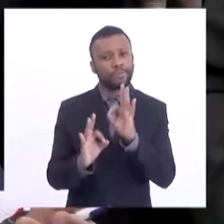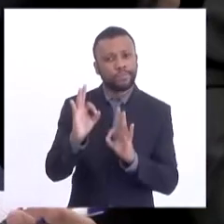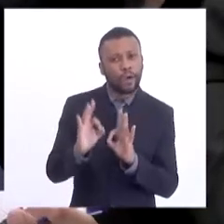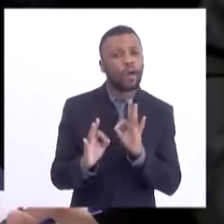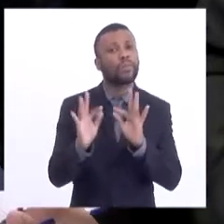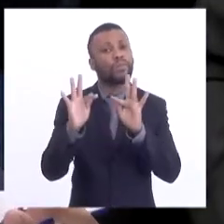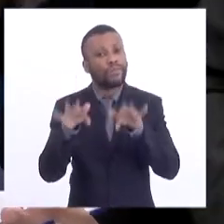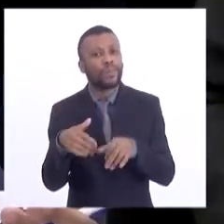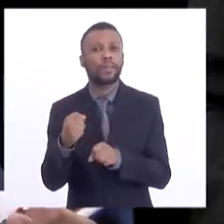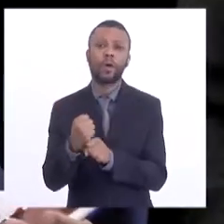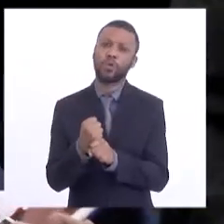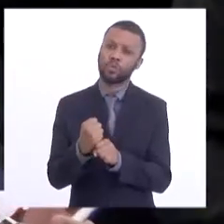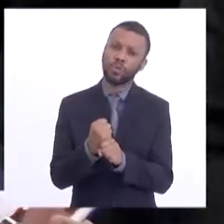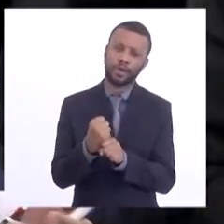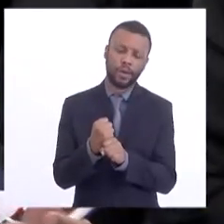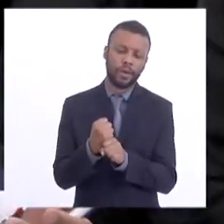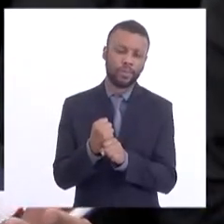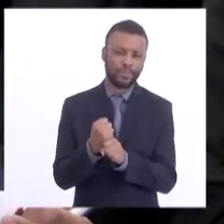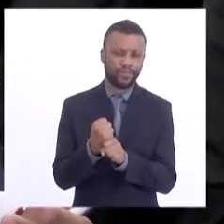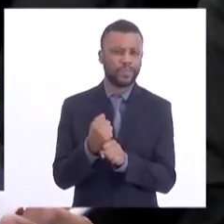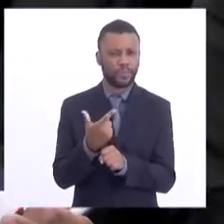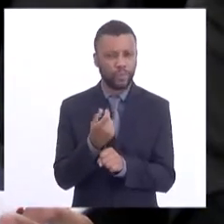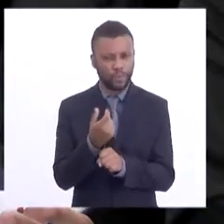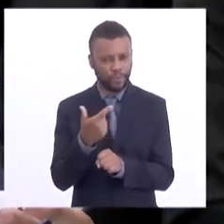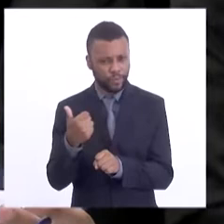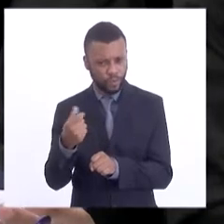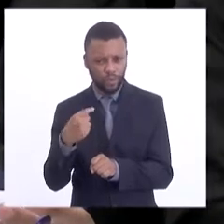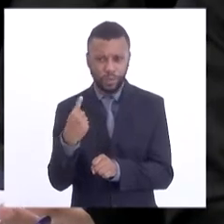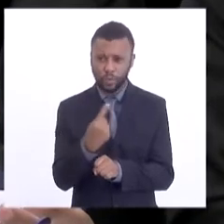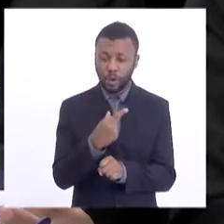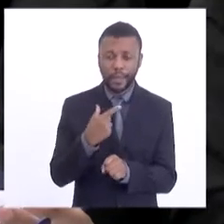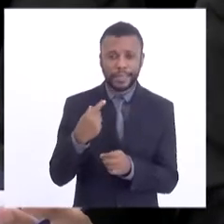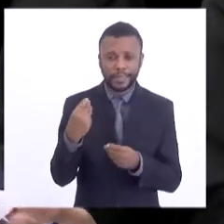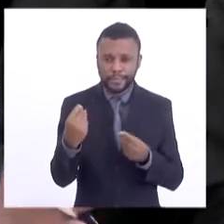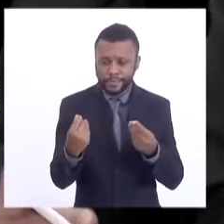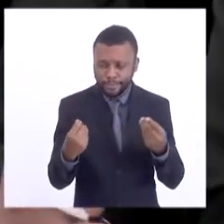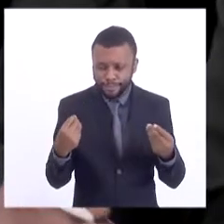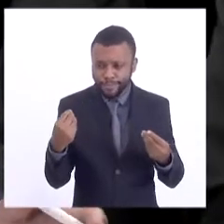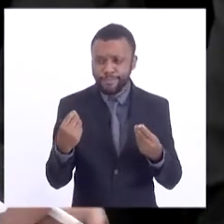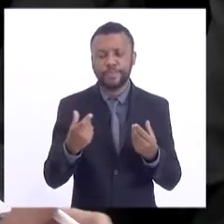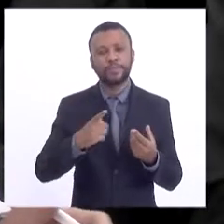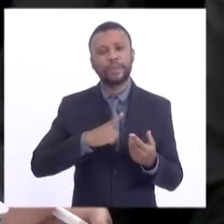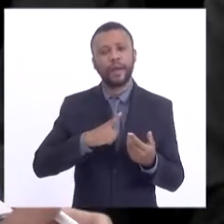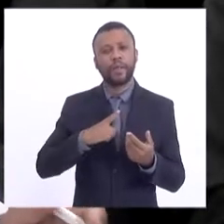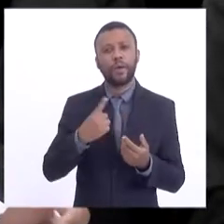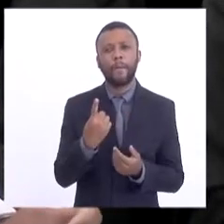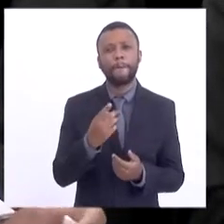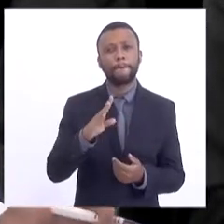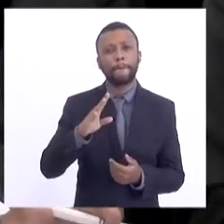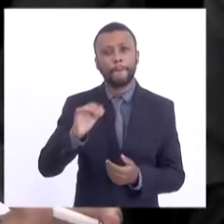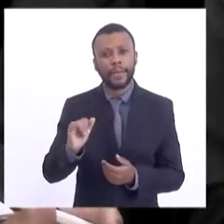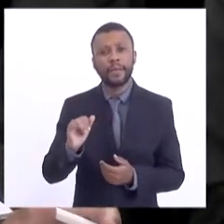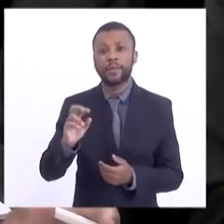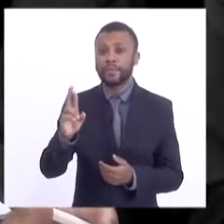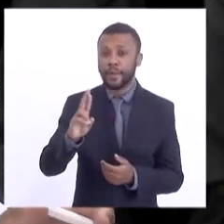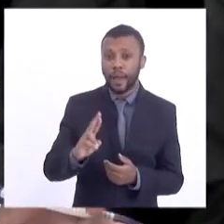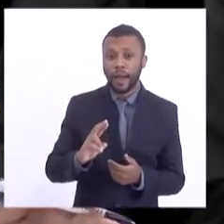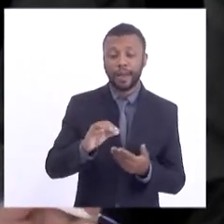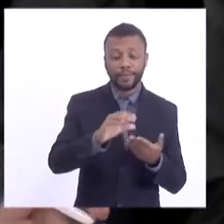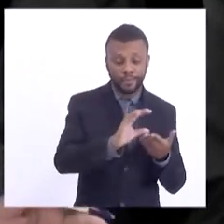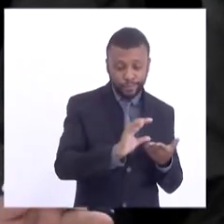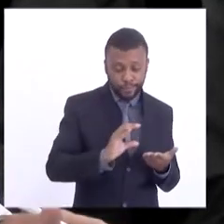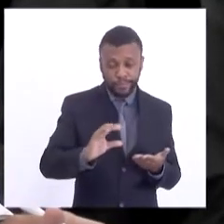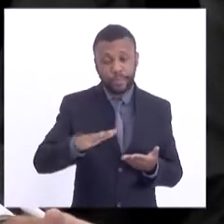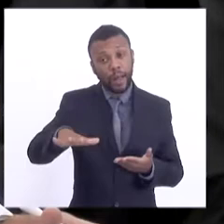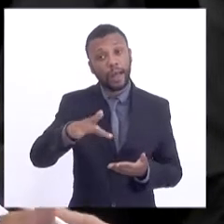ano quando nós passamos a e em torno de 1 bi de reais através da saúde